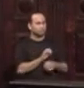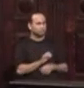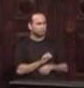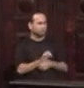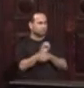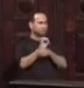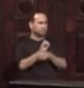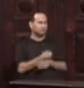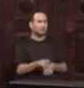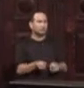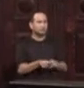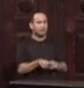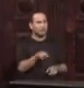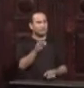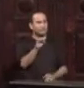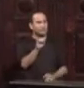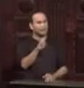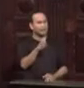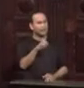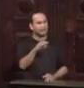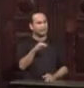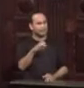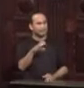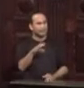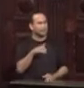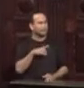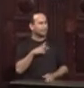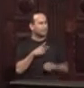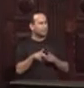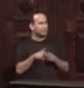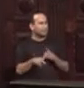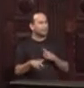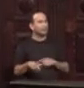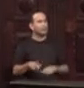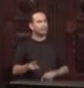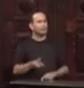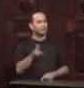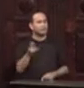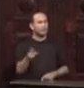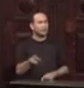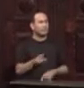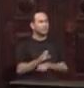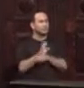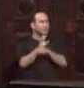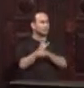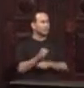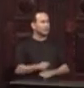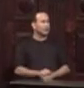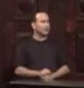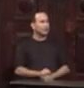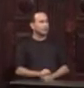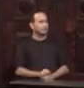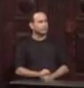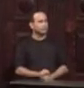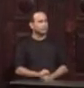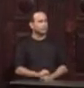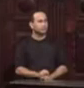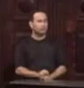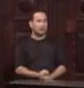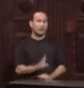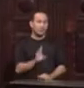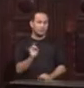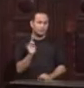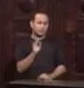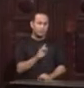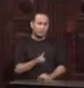A rede FAETEC enfrenta gravíssimos problemas, as universidades estaduais, a Fundação CCERJ. E, especificamente,